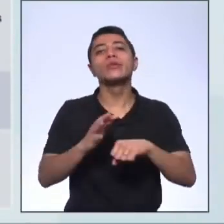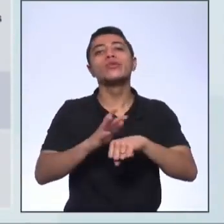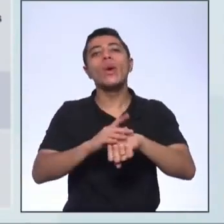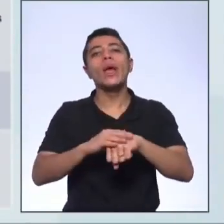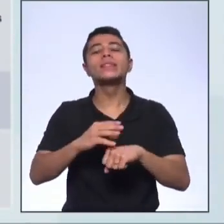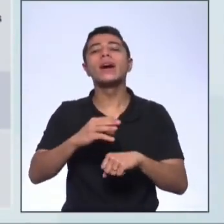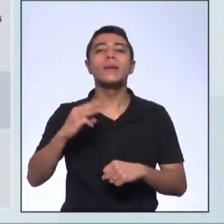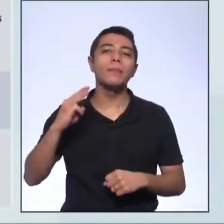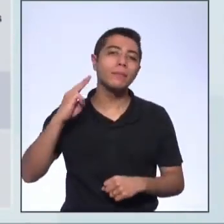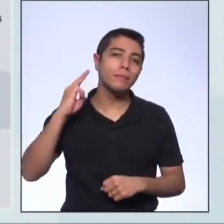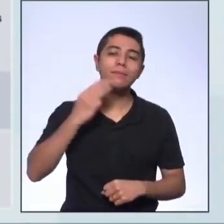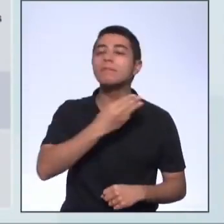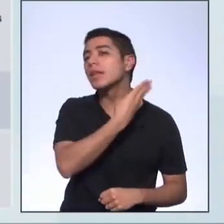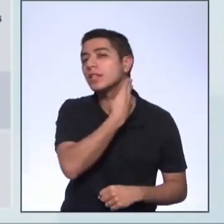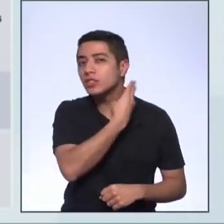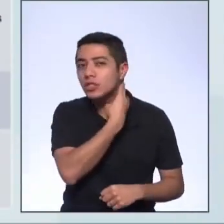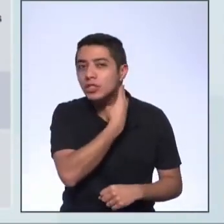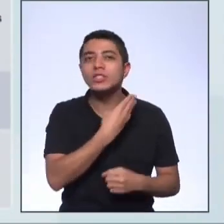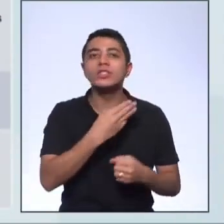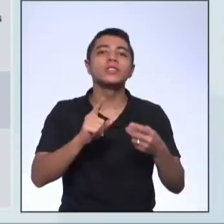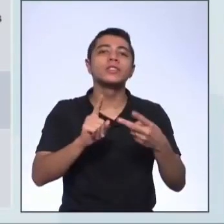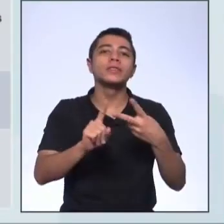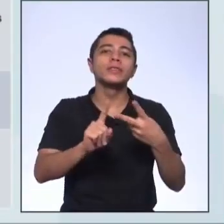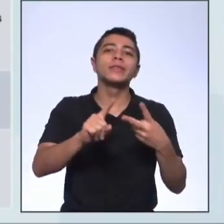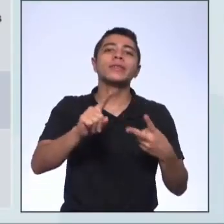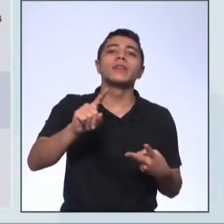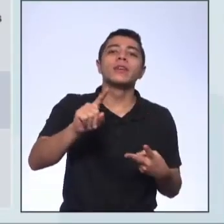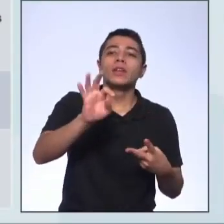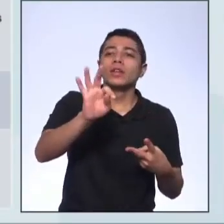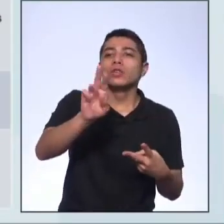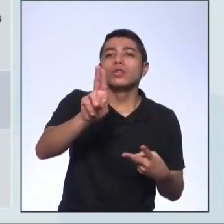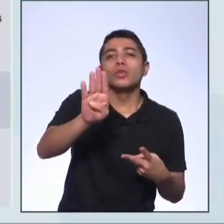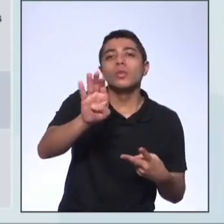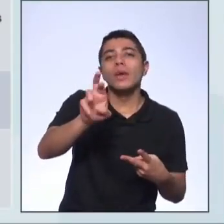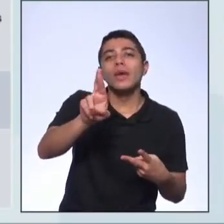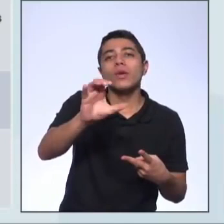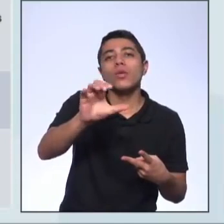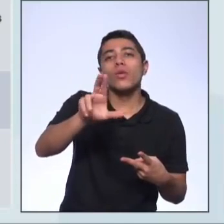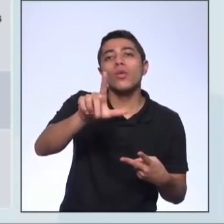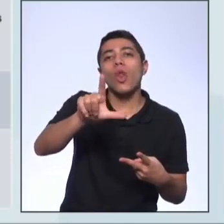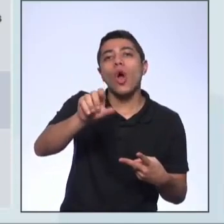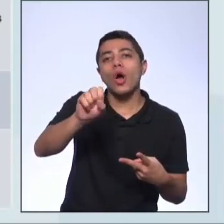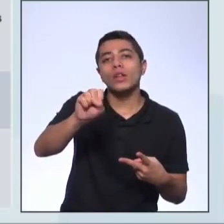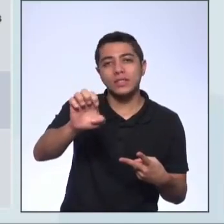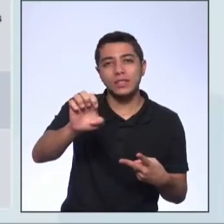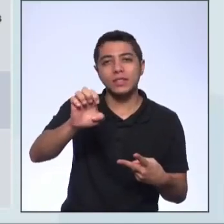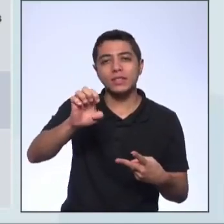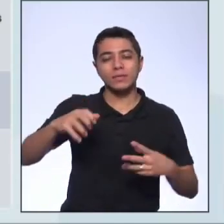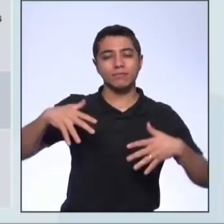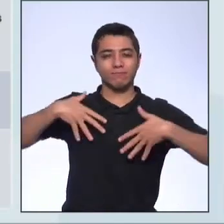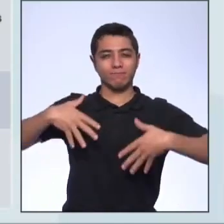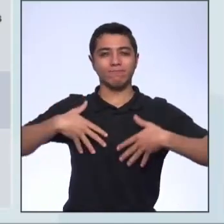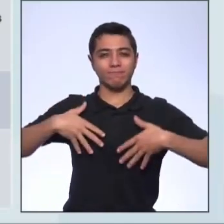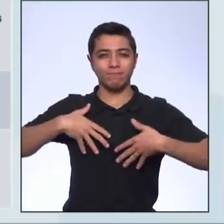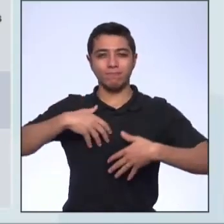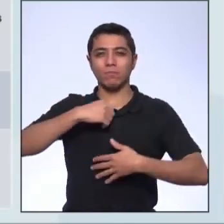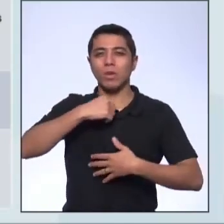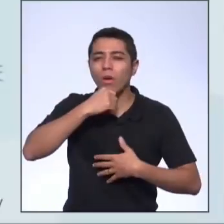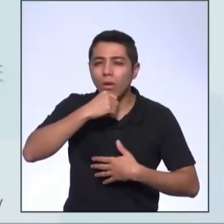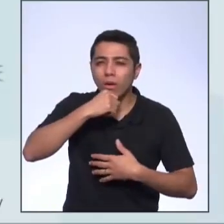meningite e sífilis, tá? Então, aí com as bactérias causadoras, o contágio e os sintomas, tá?